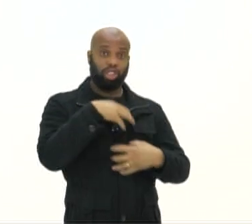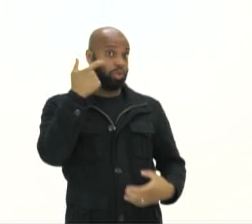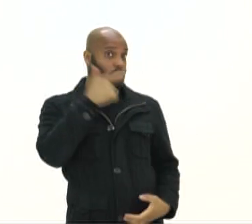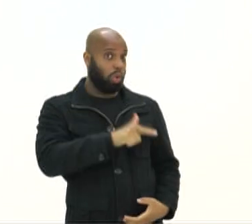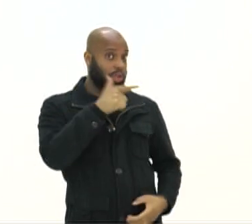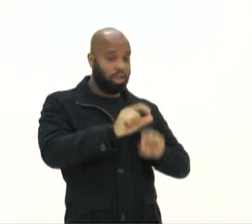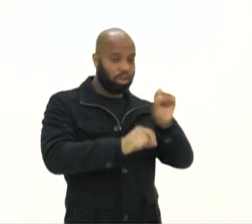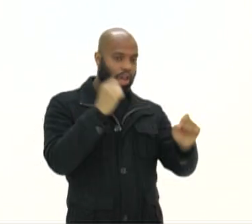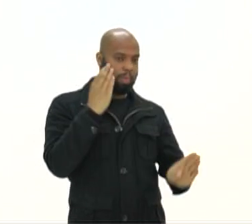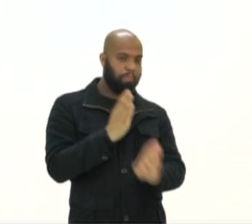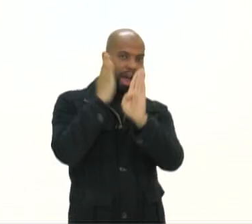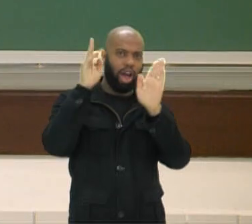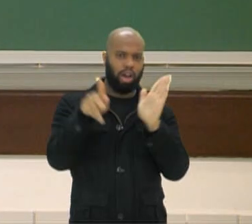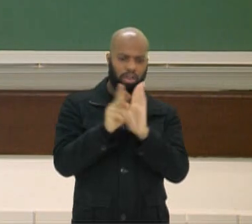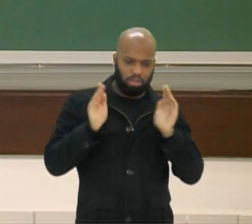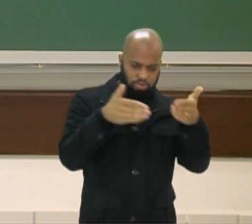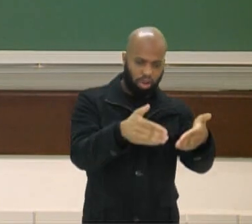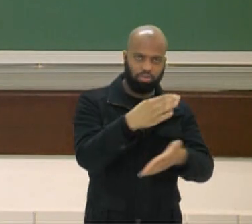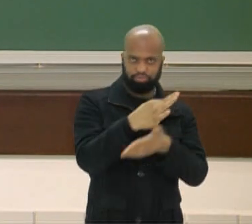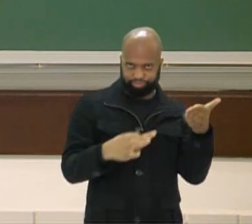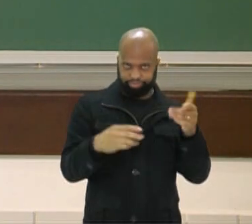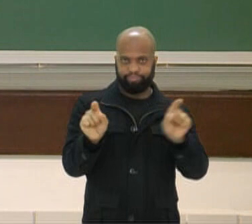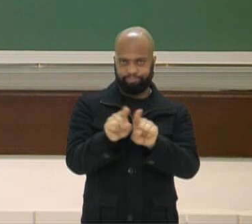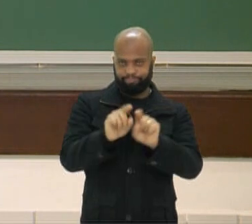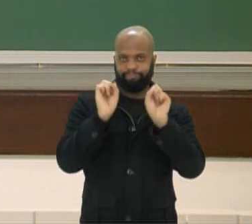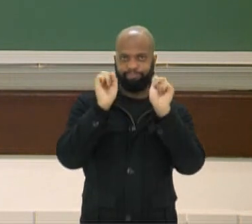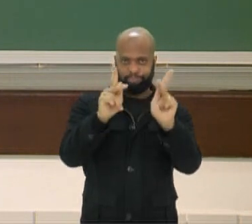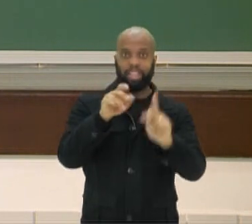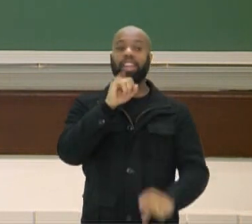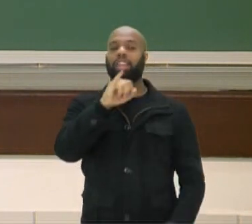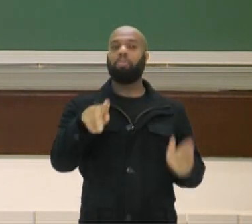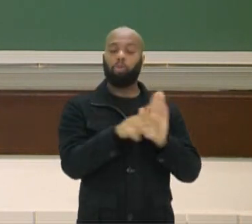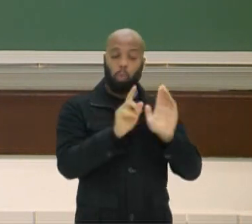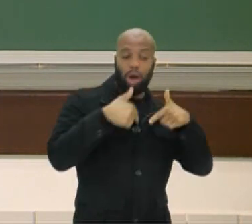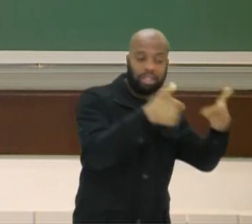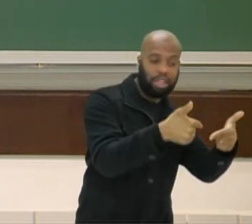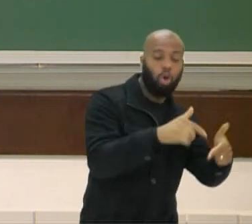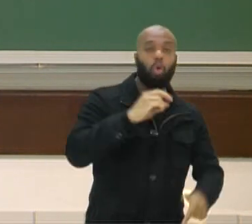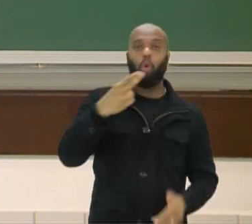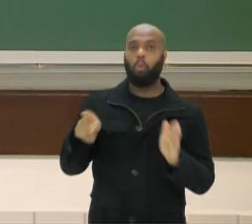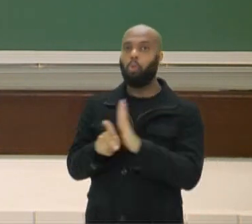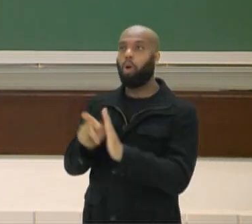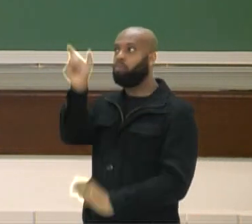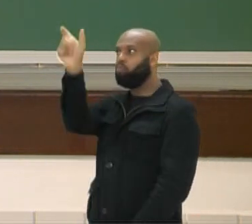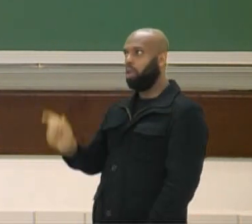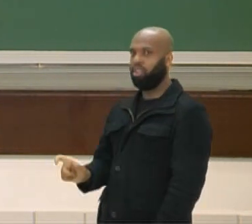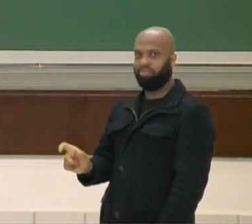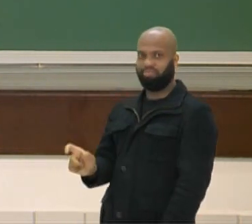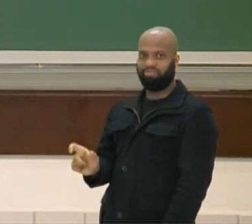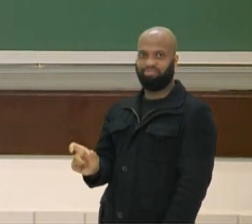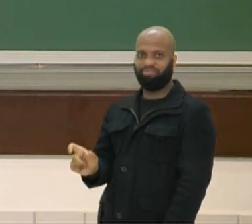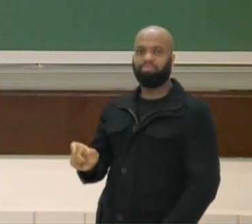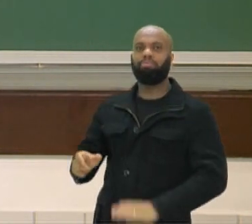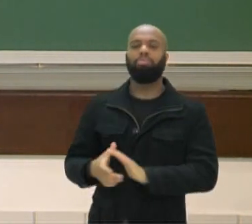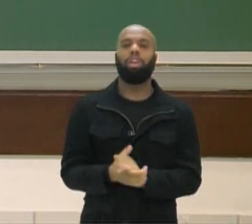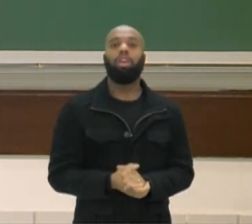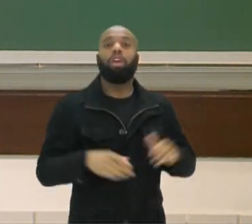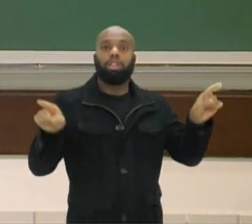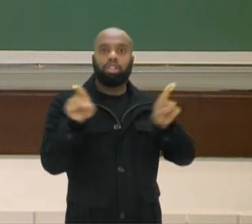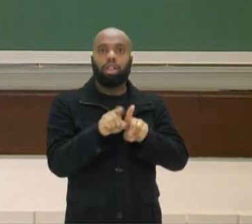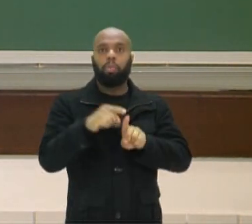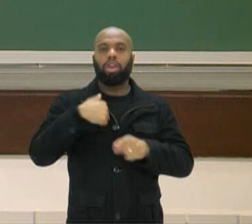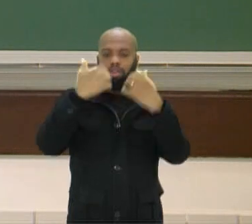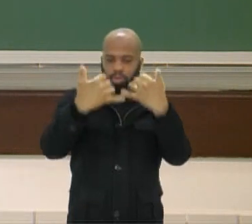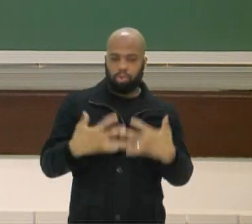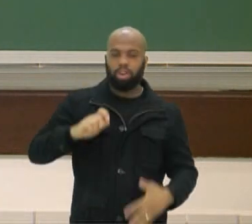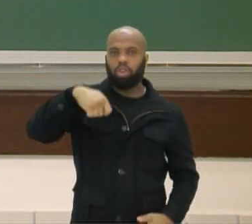ajuda a identificar o foco desse texto. Tá bom? Se é na ação ou se é no sujeito, né? E aí eu conversei com